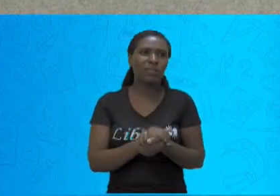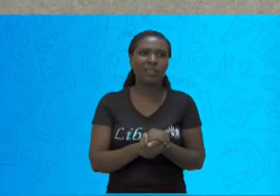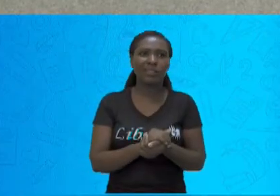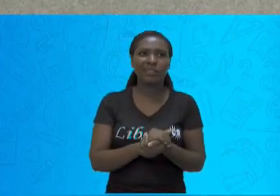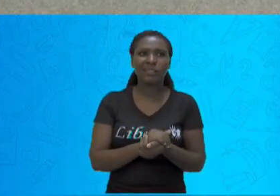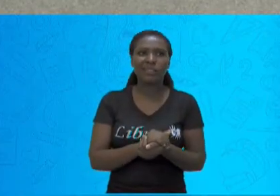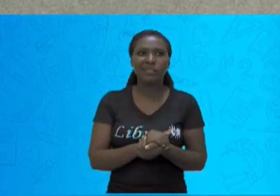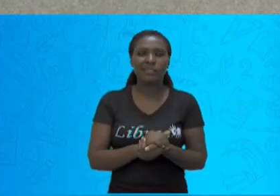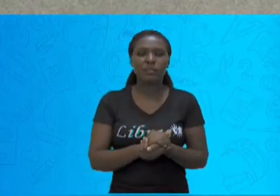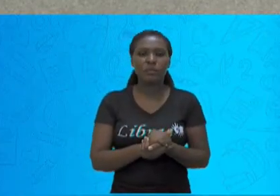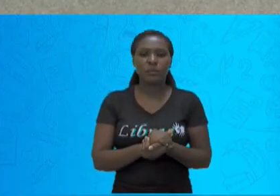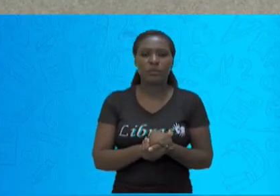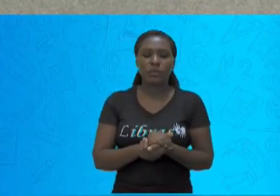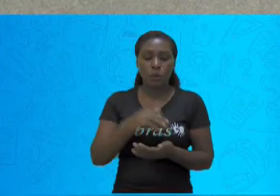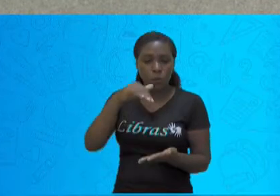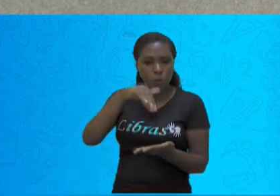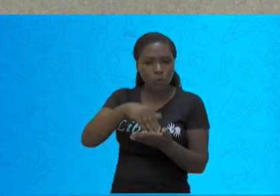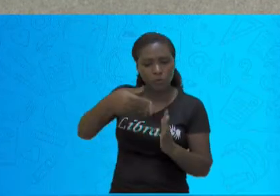ou estudaram,